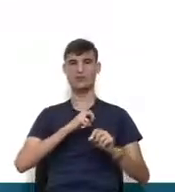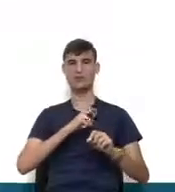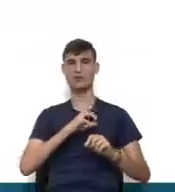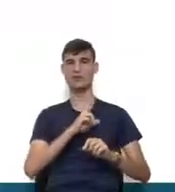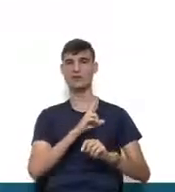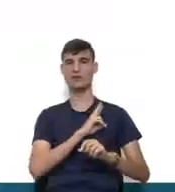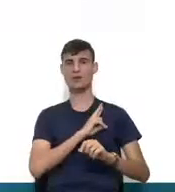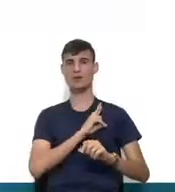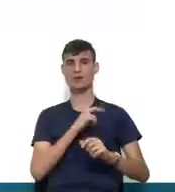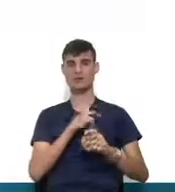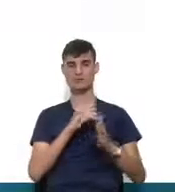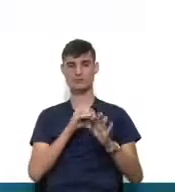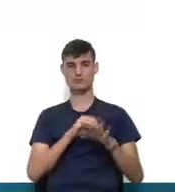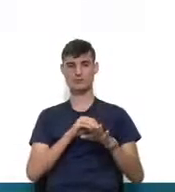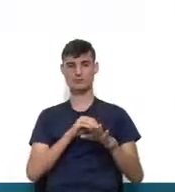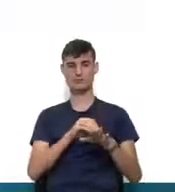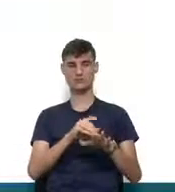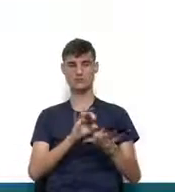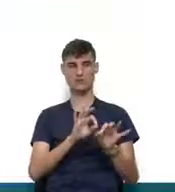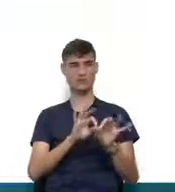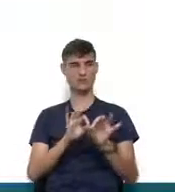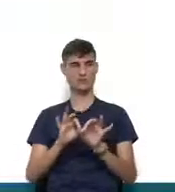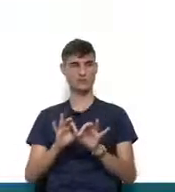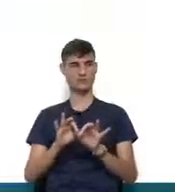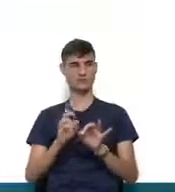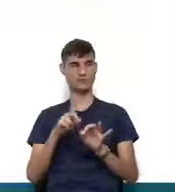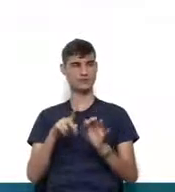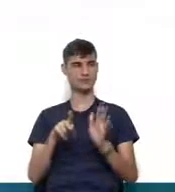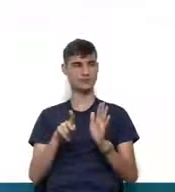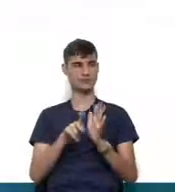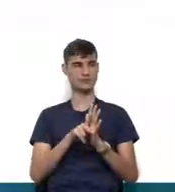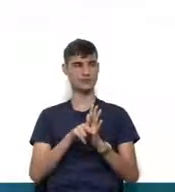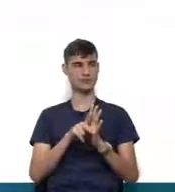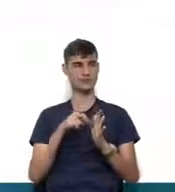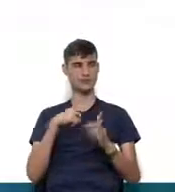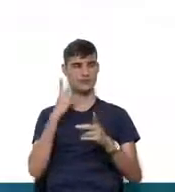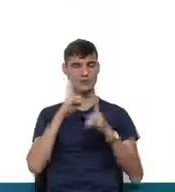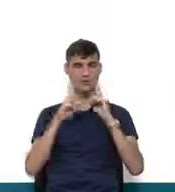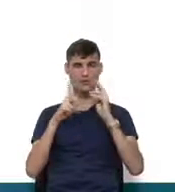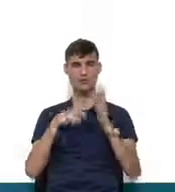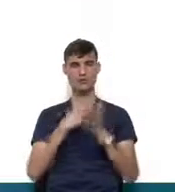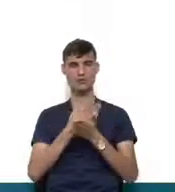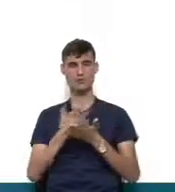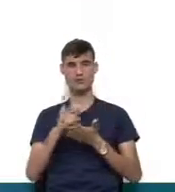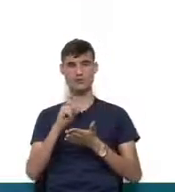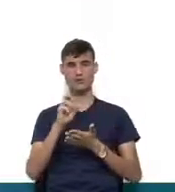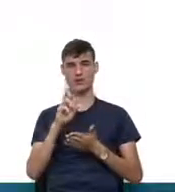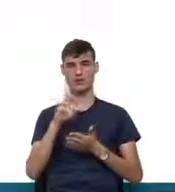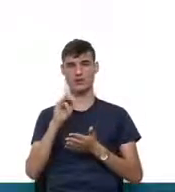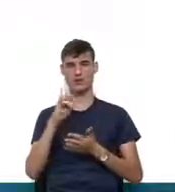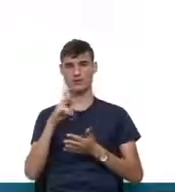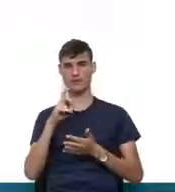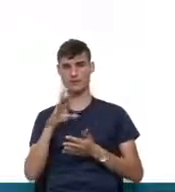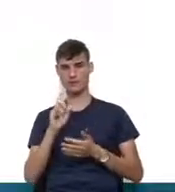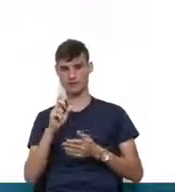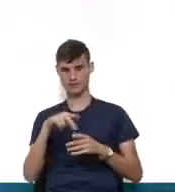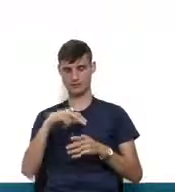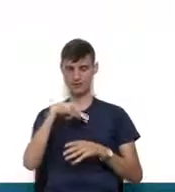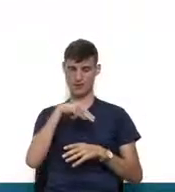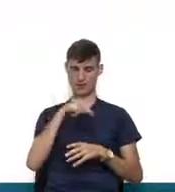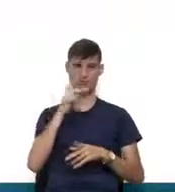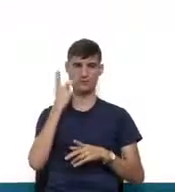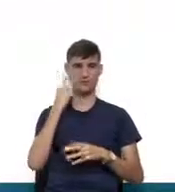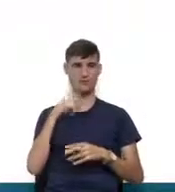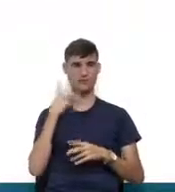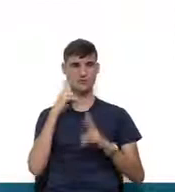a nossa derivada enésima. Então, nós vamos começar a trabalhar com derivada. Aqui o nosso n fatorial,